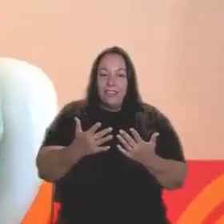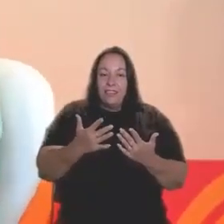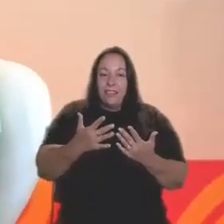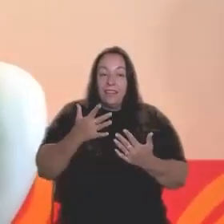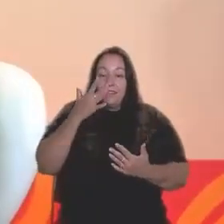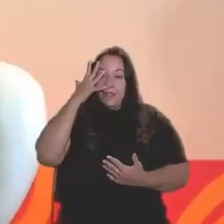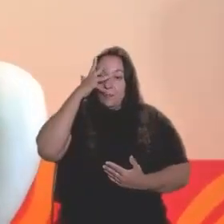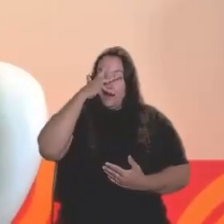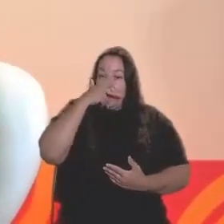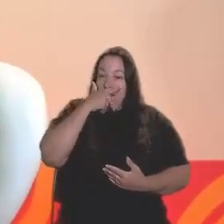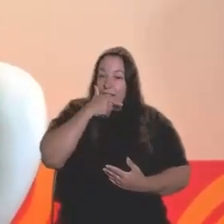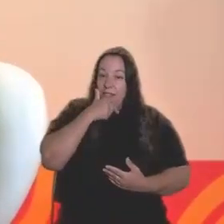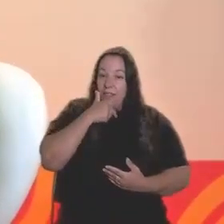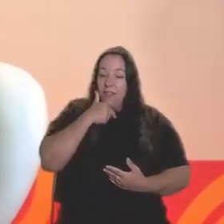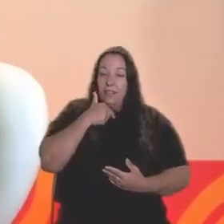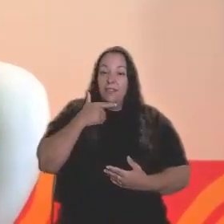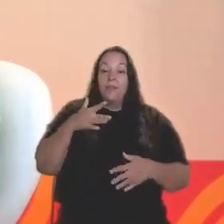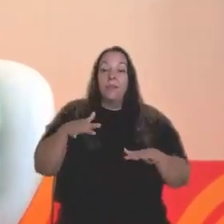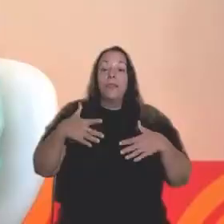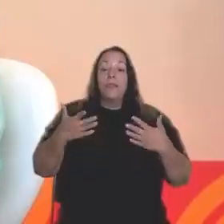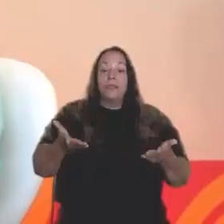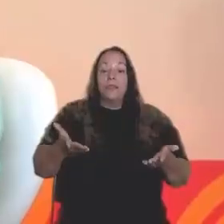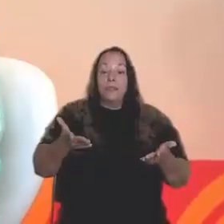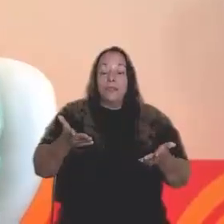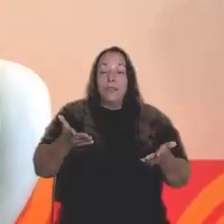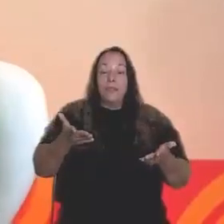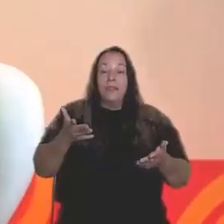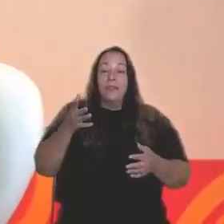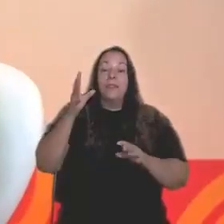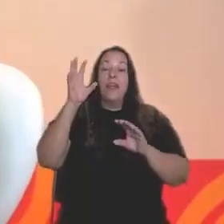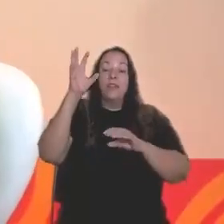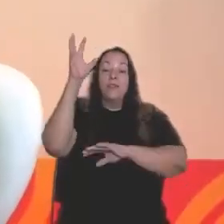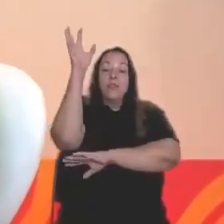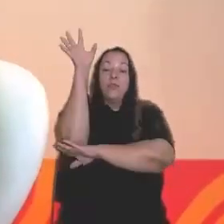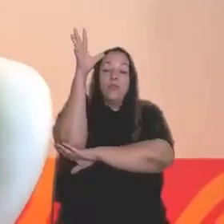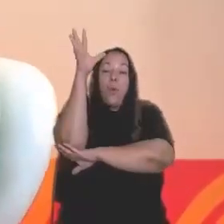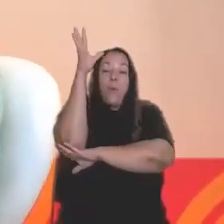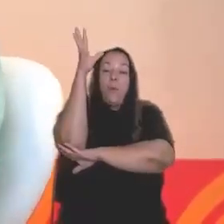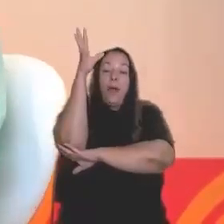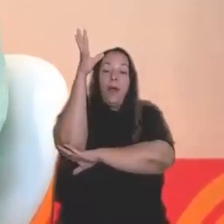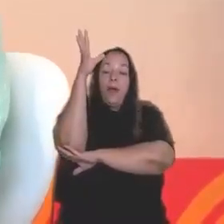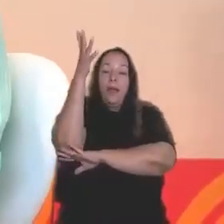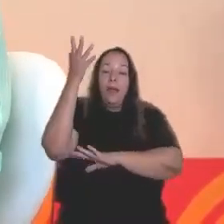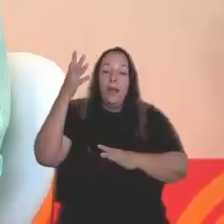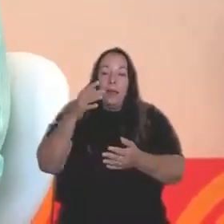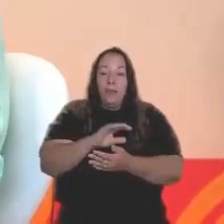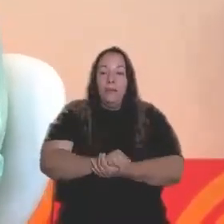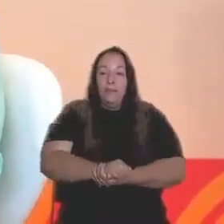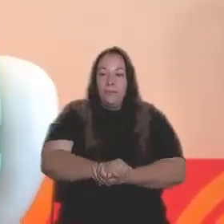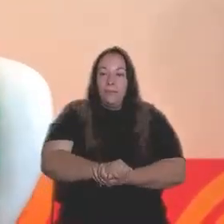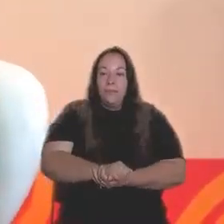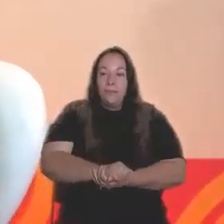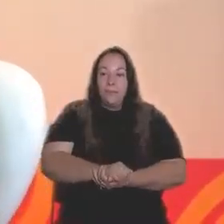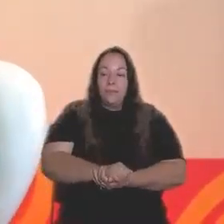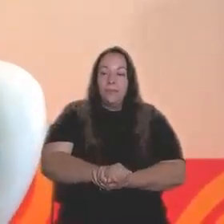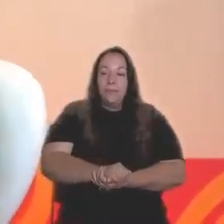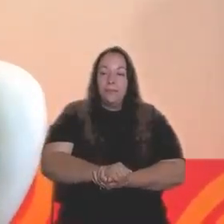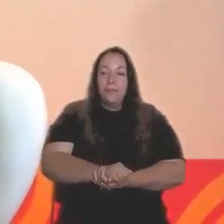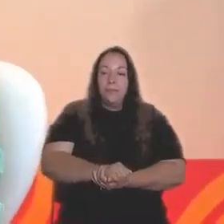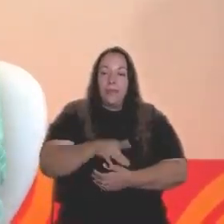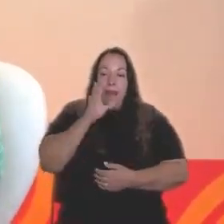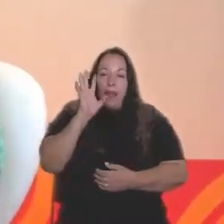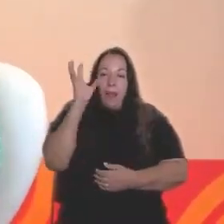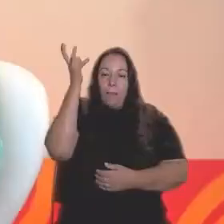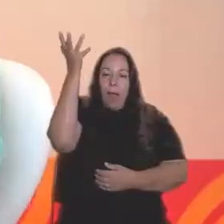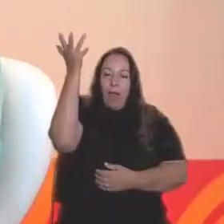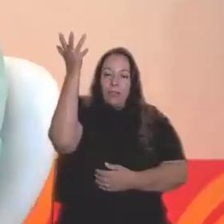sombra, né, na porta do CEMEI? Isso até nos dias de hoje, com aquecimento, com crises climáticas,